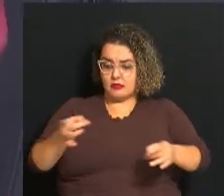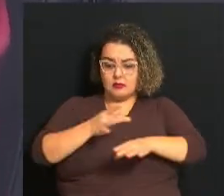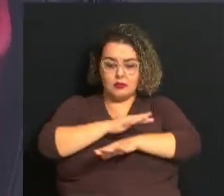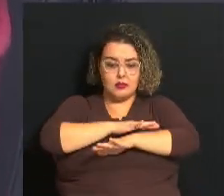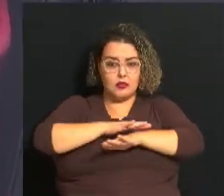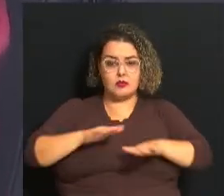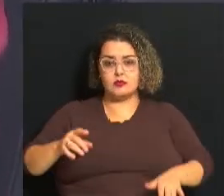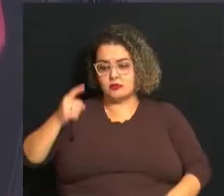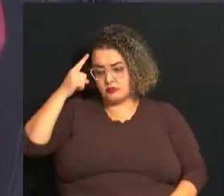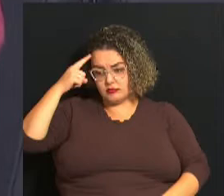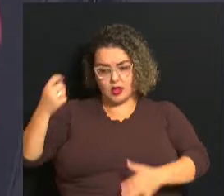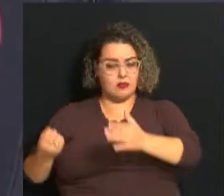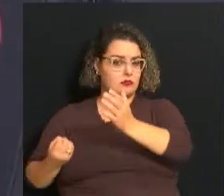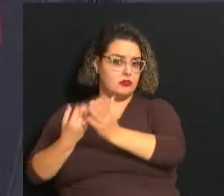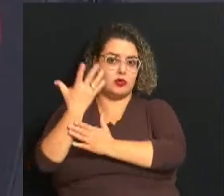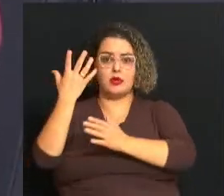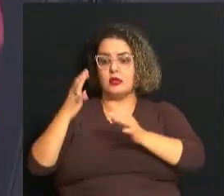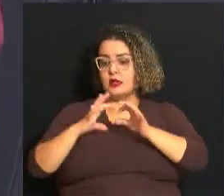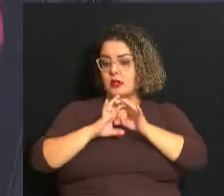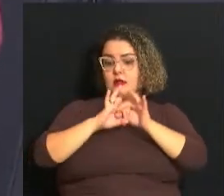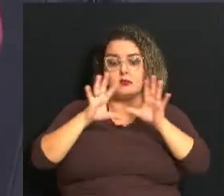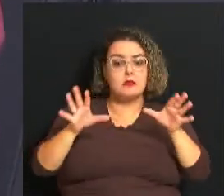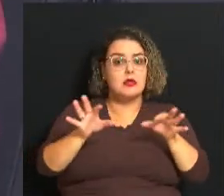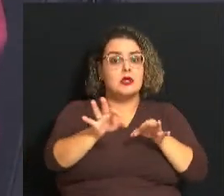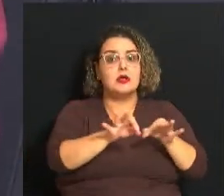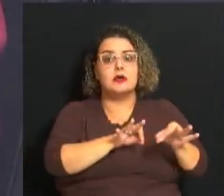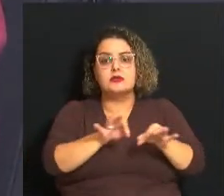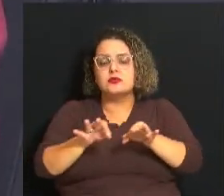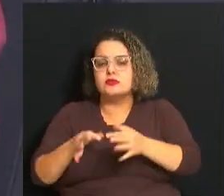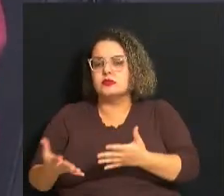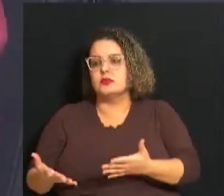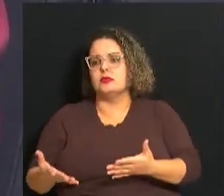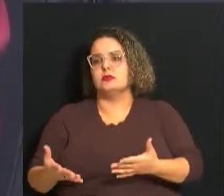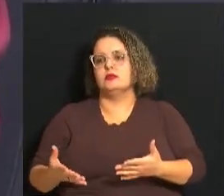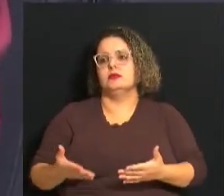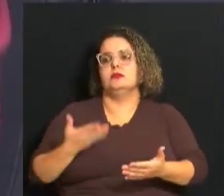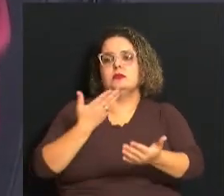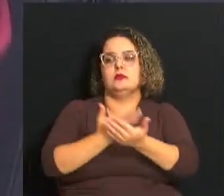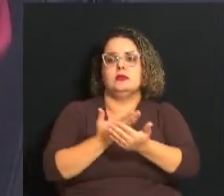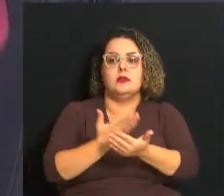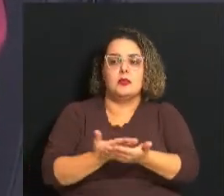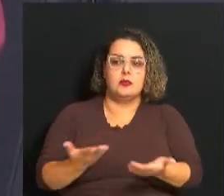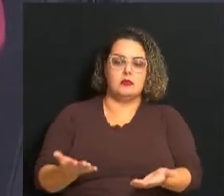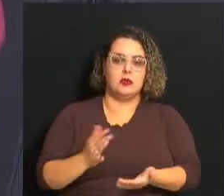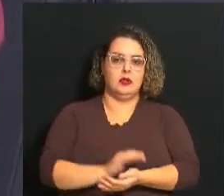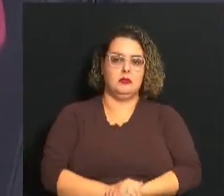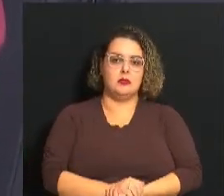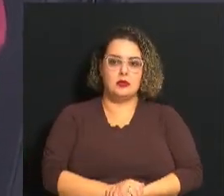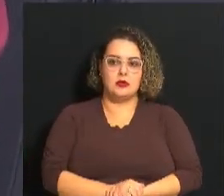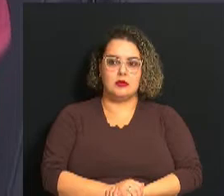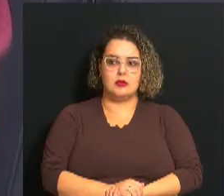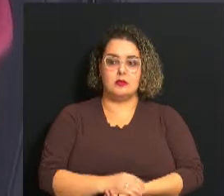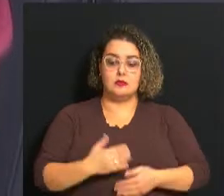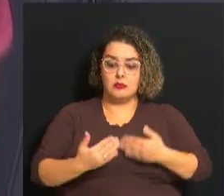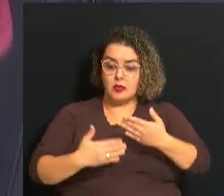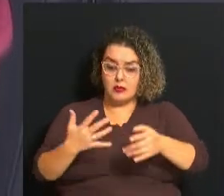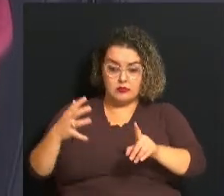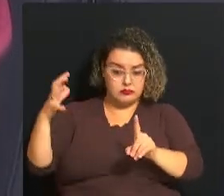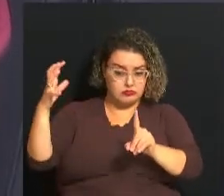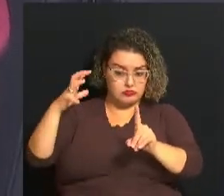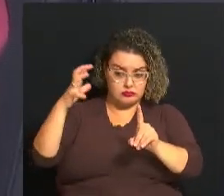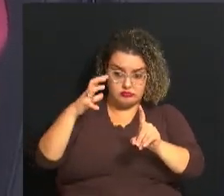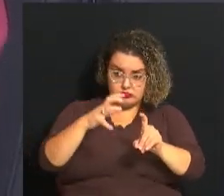acabou a liberdade de organizar uma aula da série que ele e eu um processo dias é de um